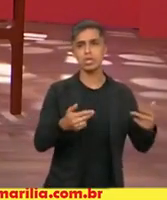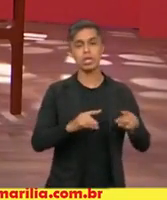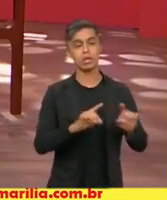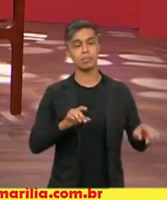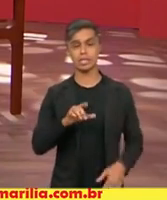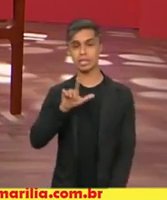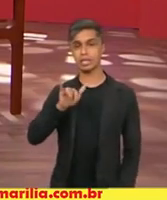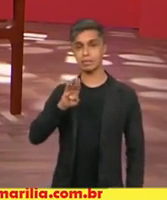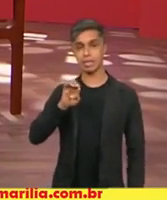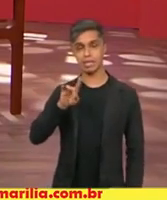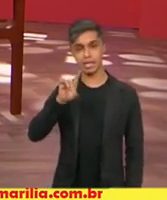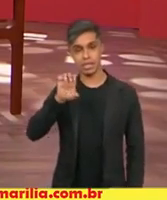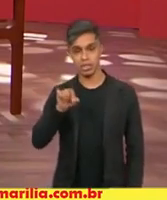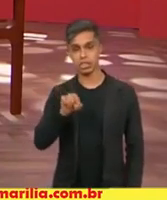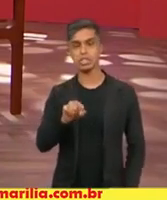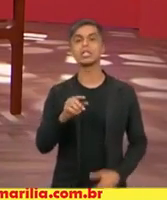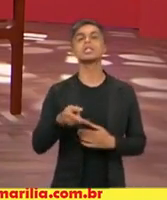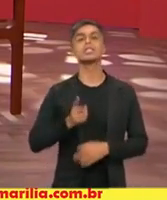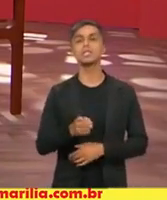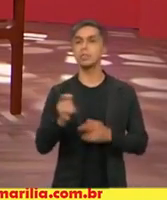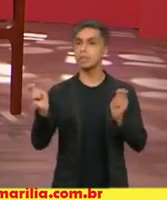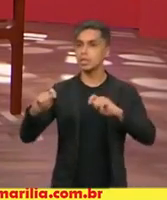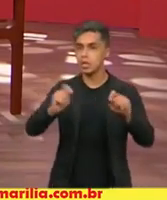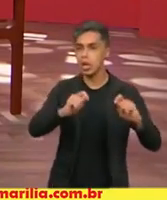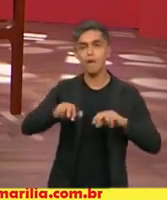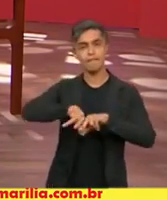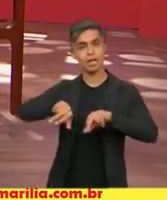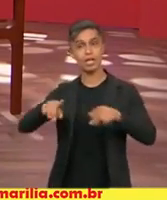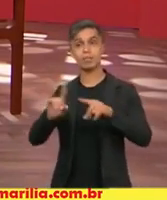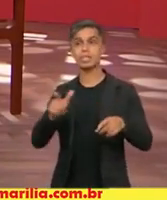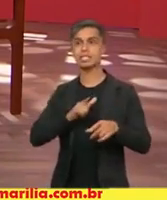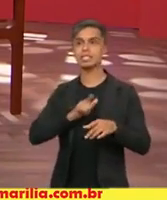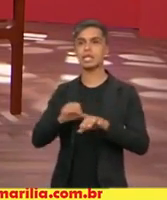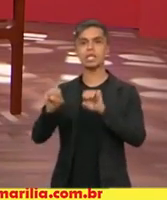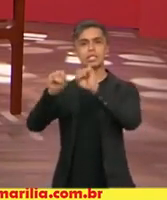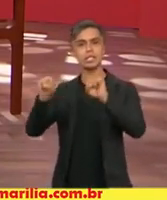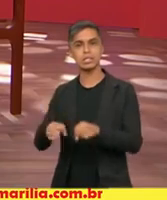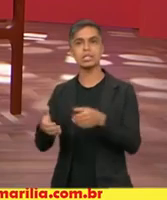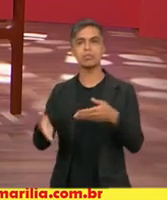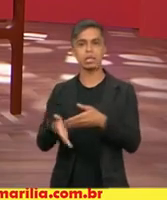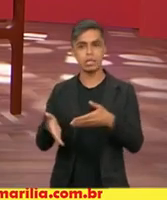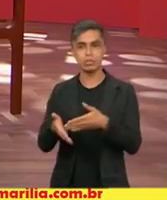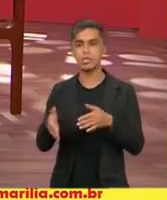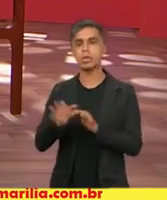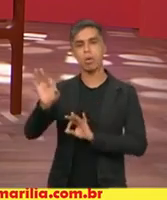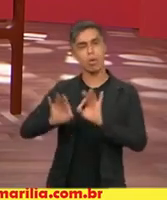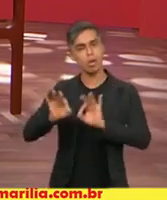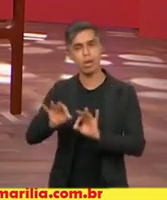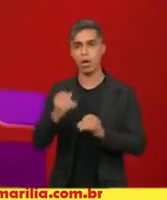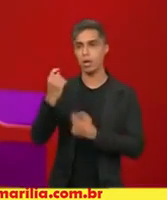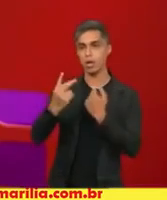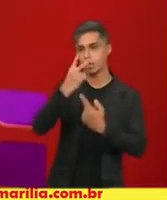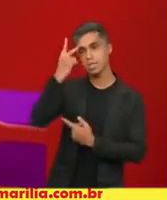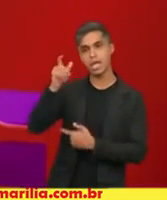pelas possibilidades sempre restritas por uma determinada estrutura, que você chamou de contexto, outros historiadores chamariam disso, né?